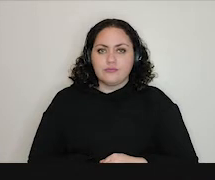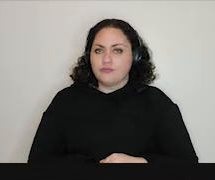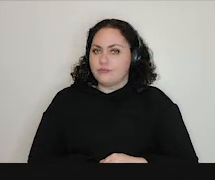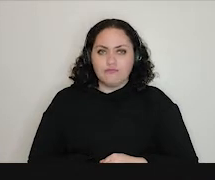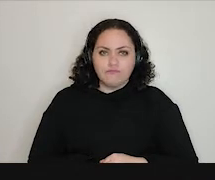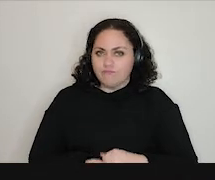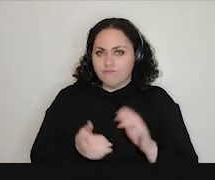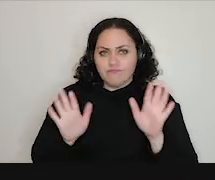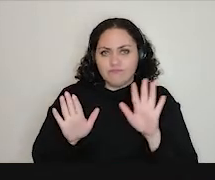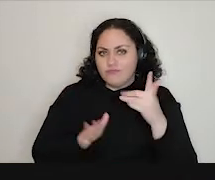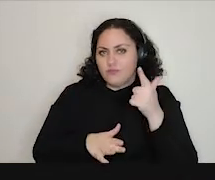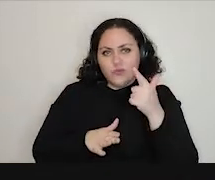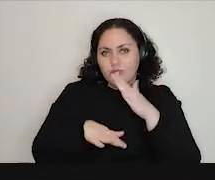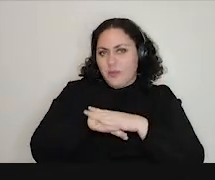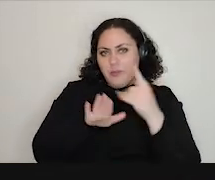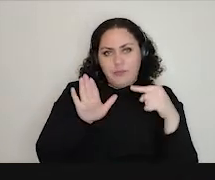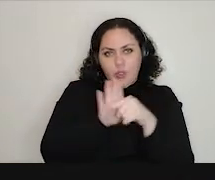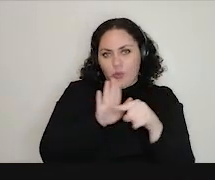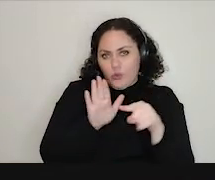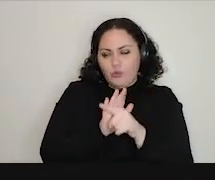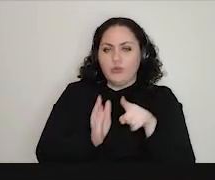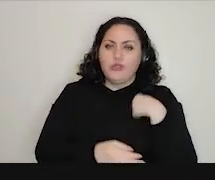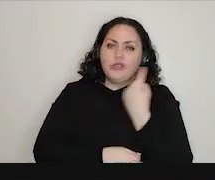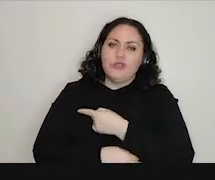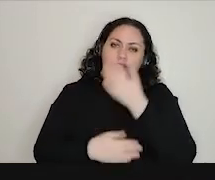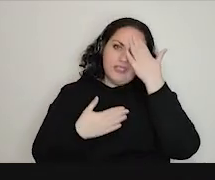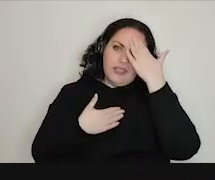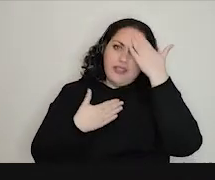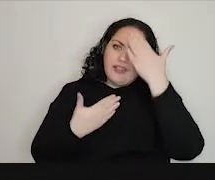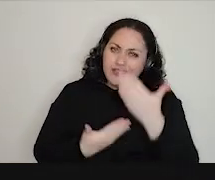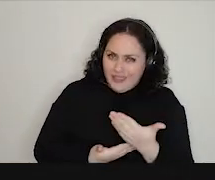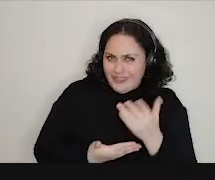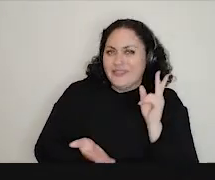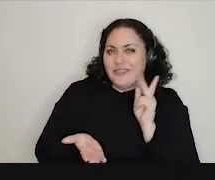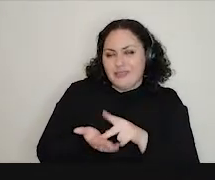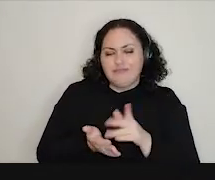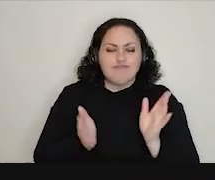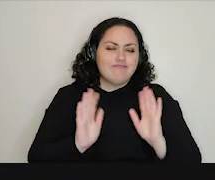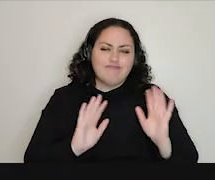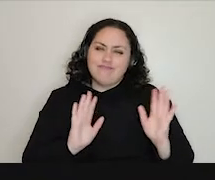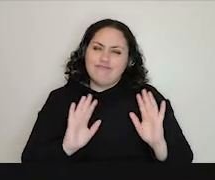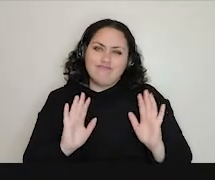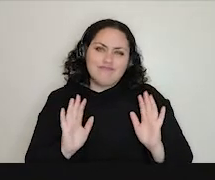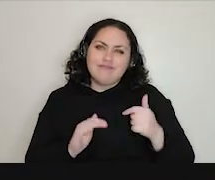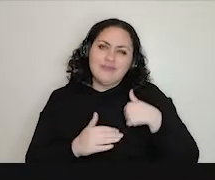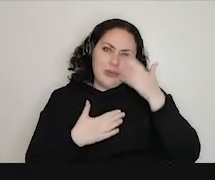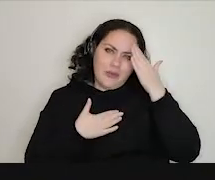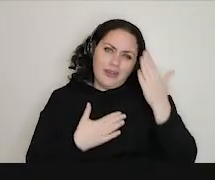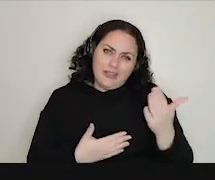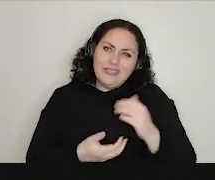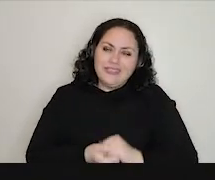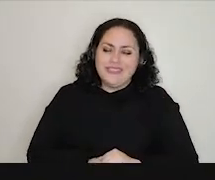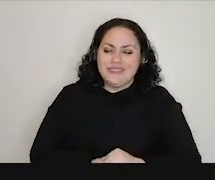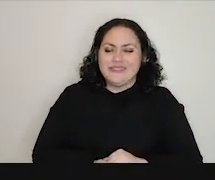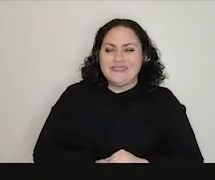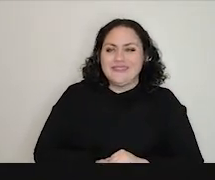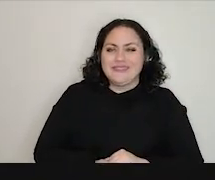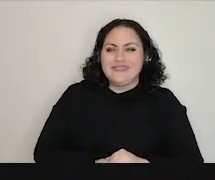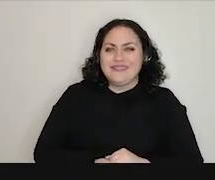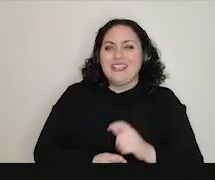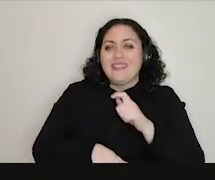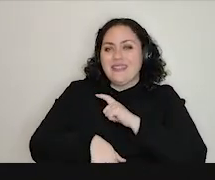Eu acho que não tem mais perguntas. A gente agradece de coração. Imagina. Eu que agradeço. Carinho e